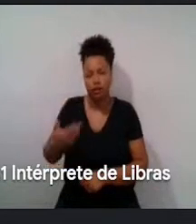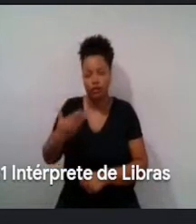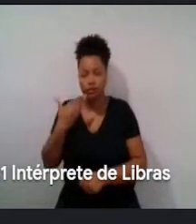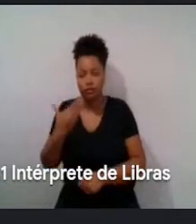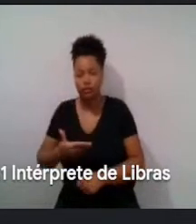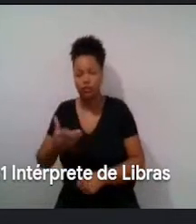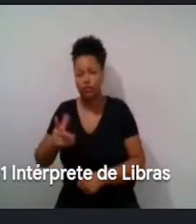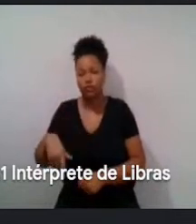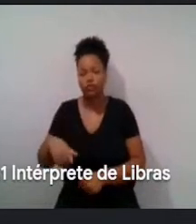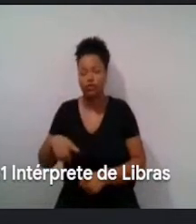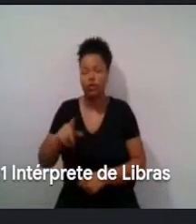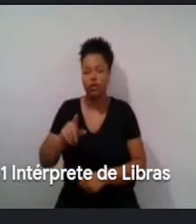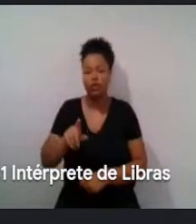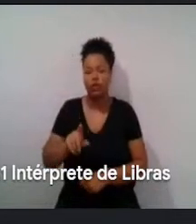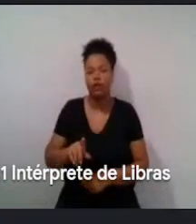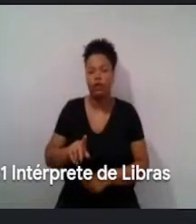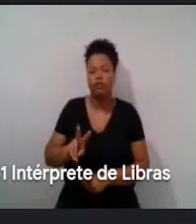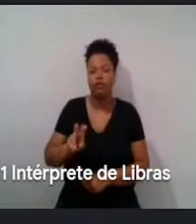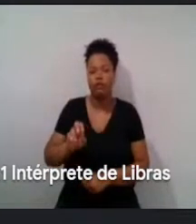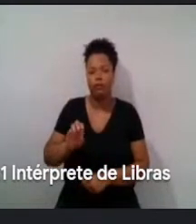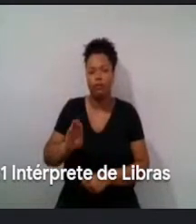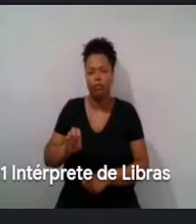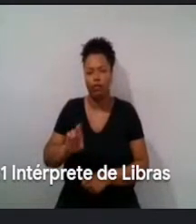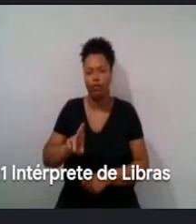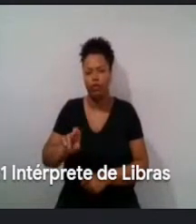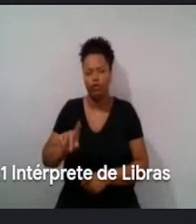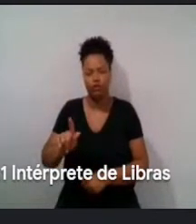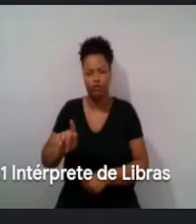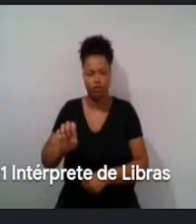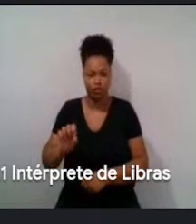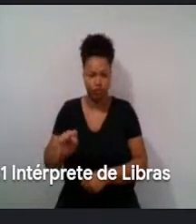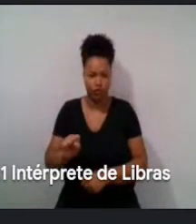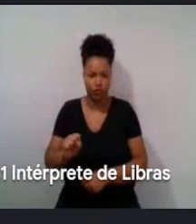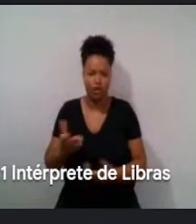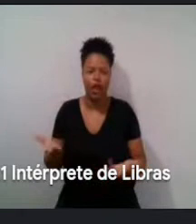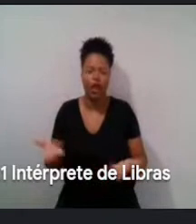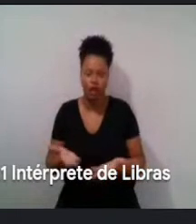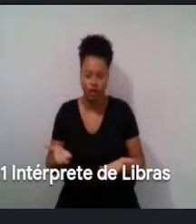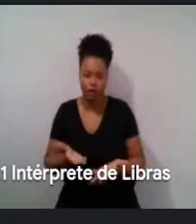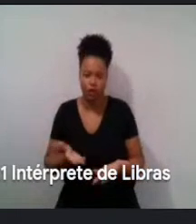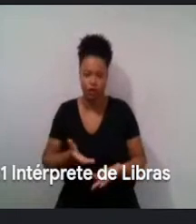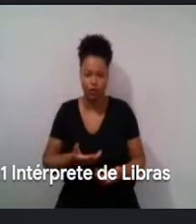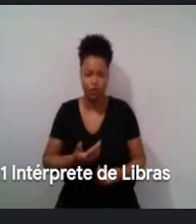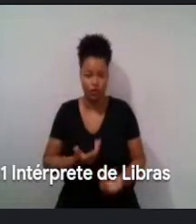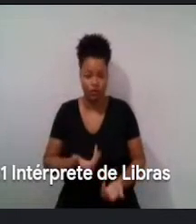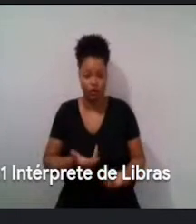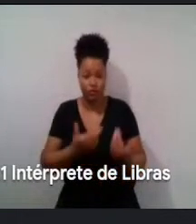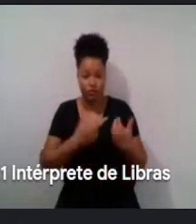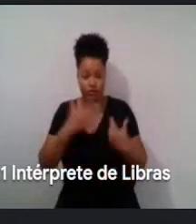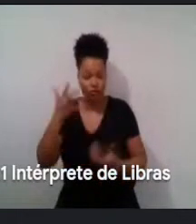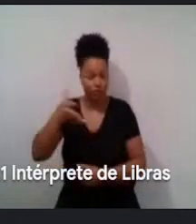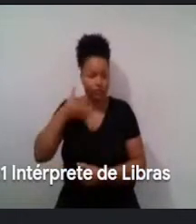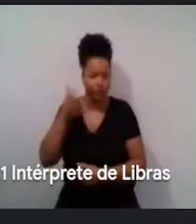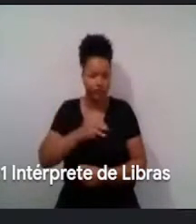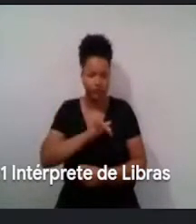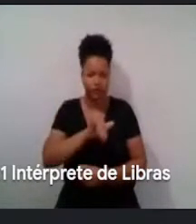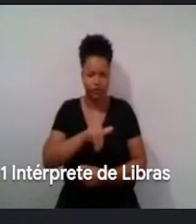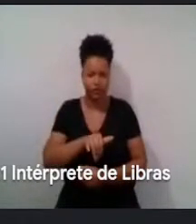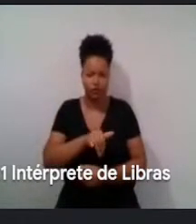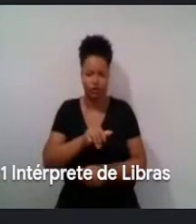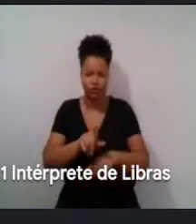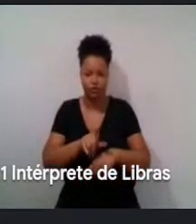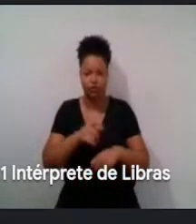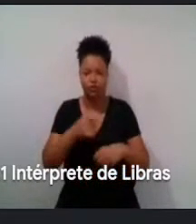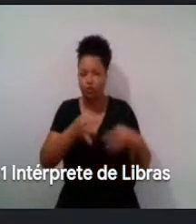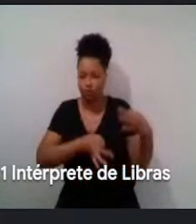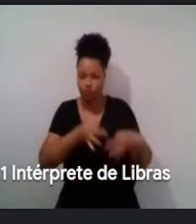doutora, a juíza Delícia Feitosa Sudbrack. Obrigada, senhor presidente.